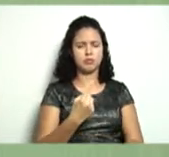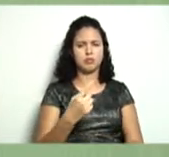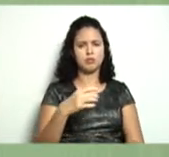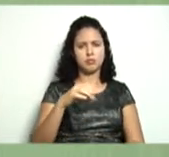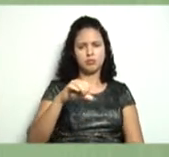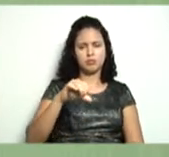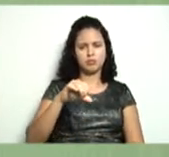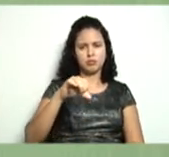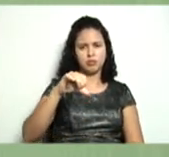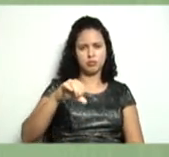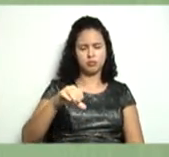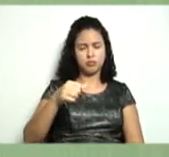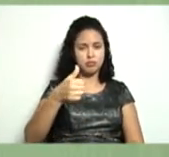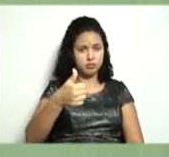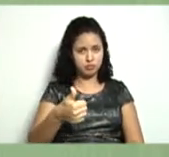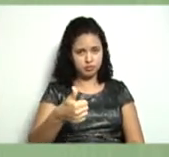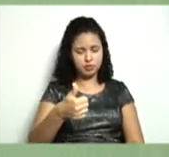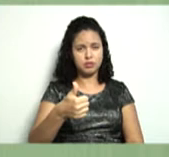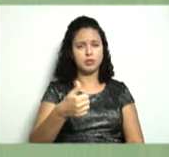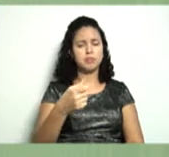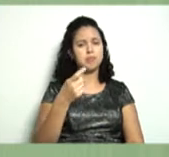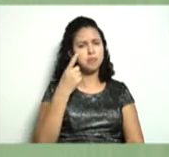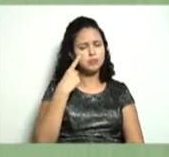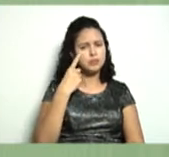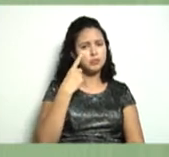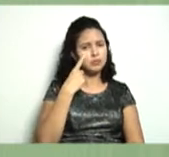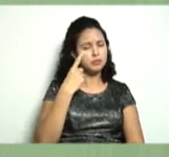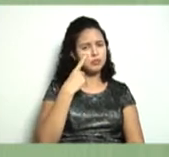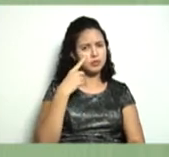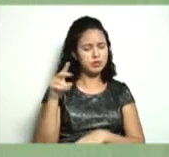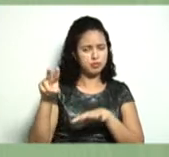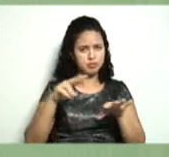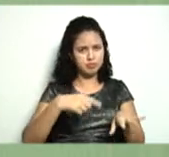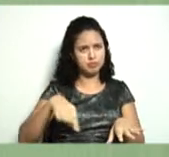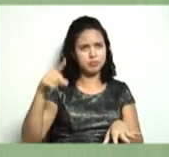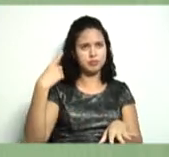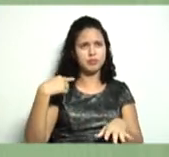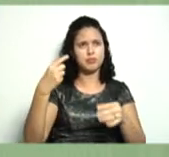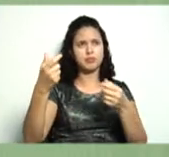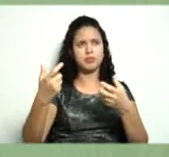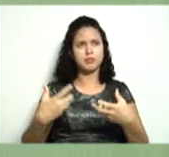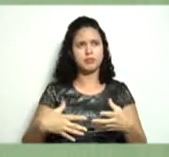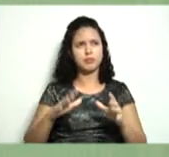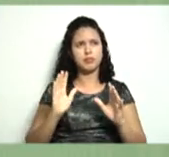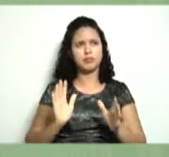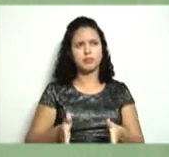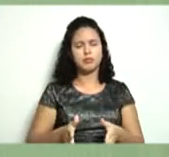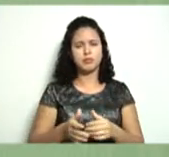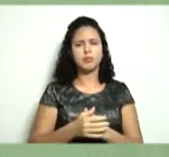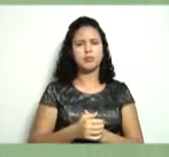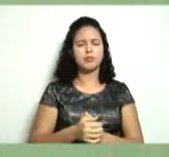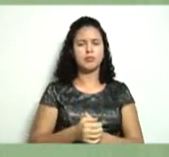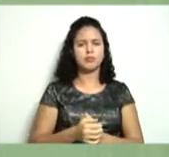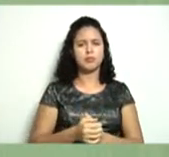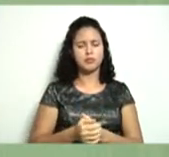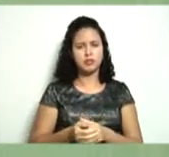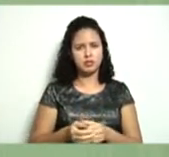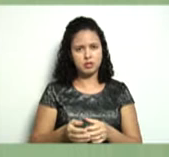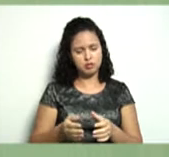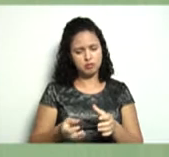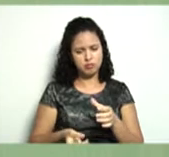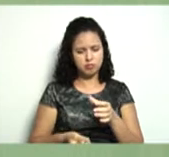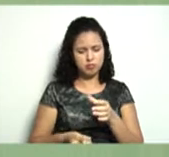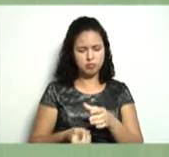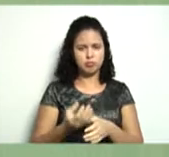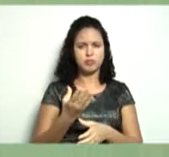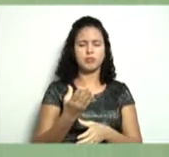sociedade cooperativa. Isso nós já vimos na aula passada. Desde o nascimento, olha aqui, a